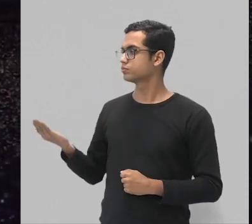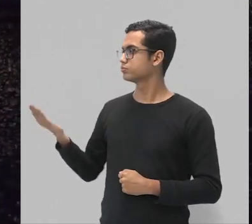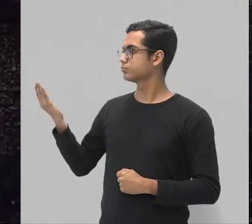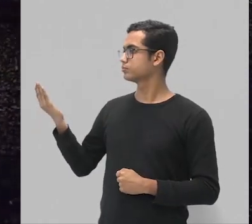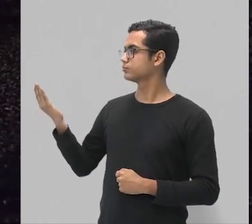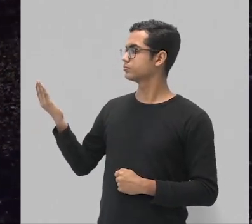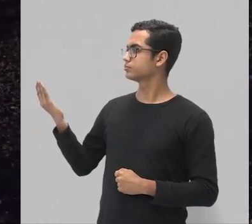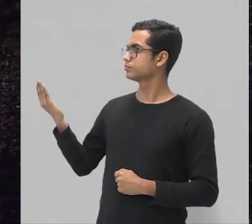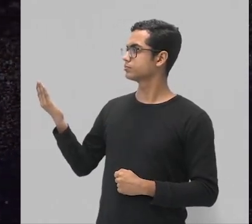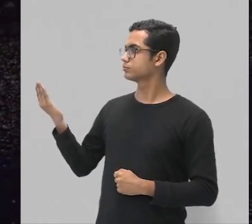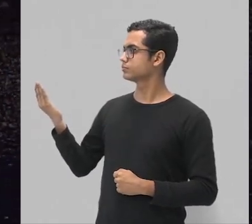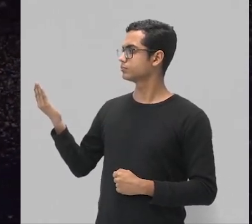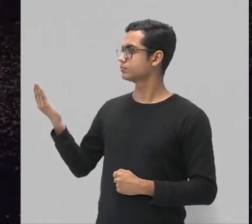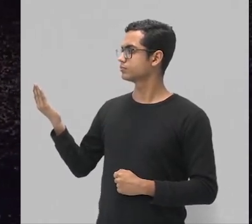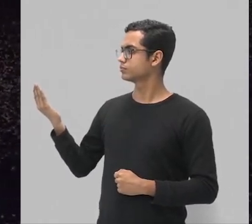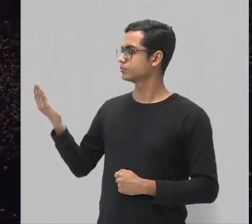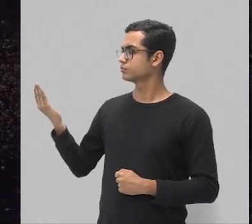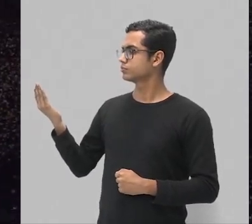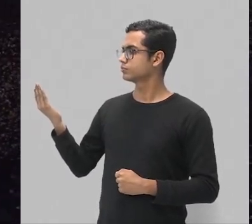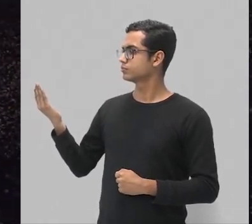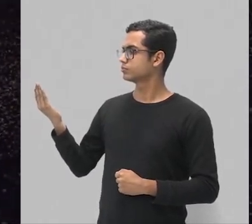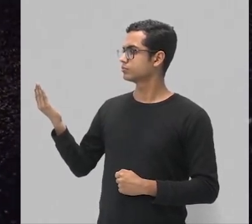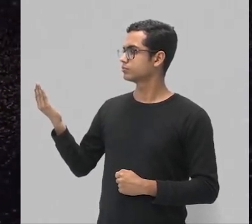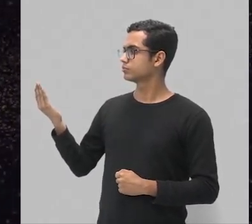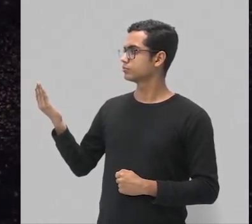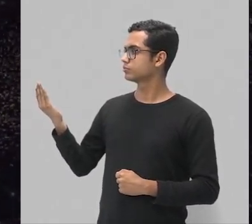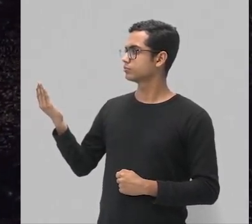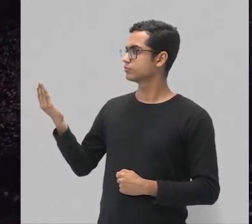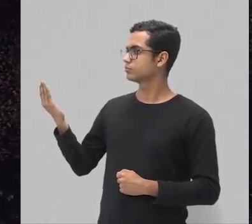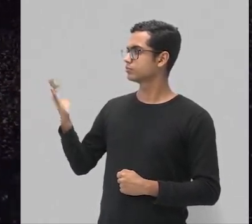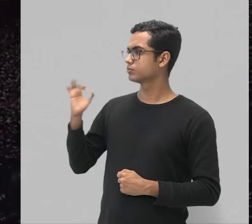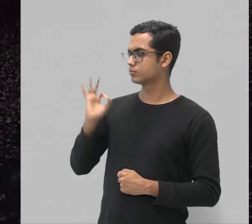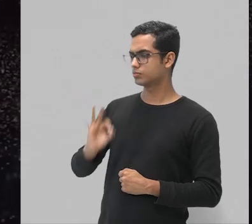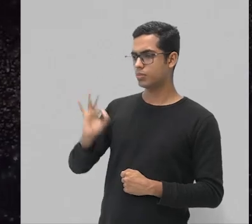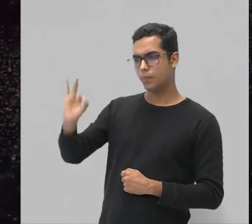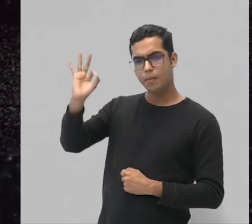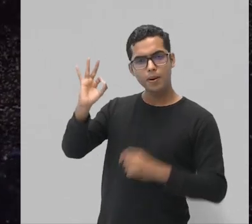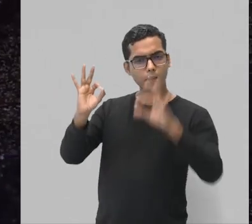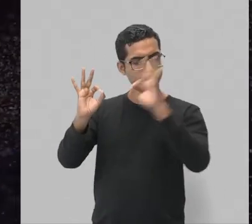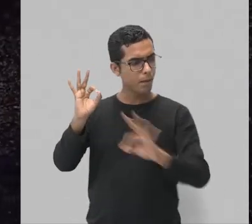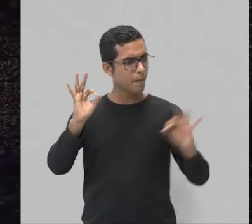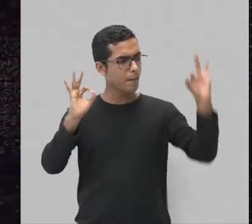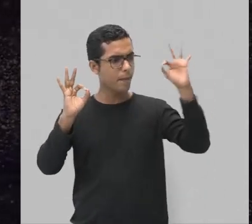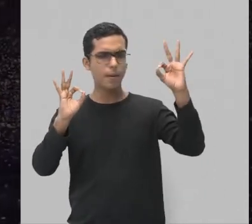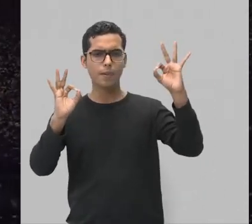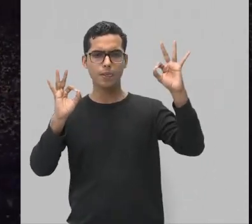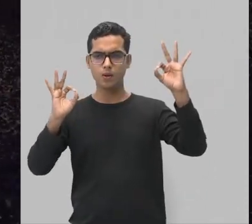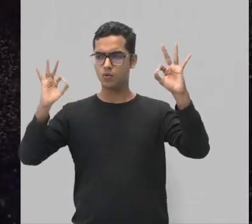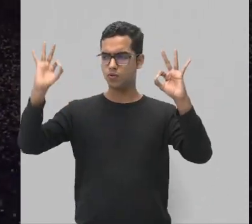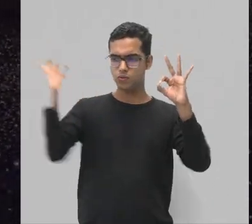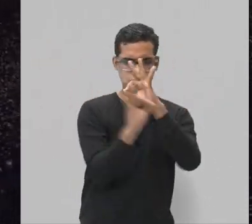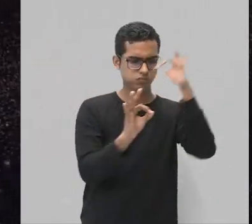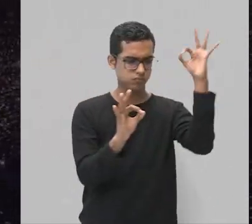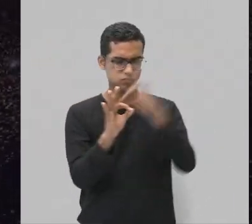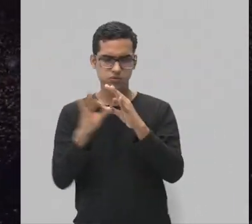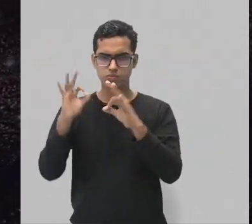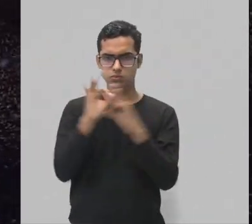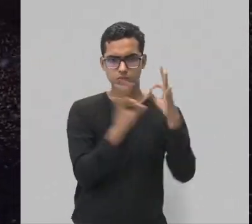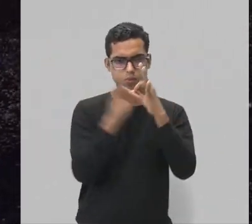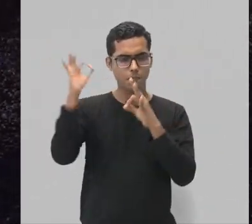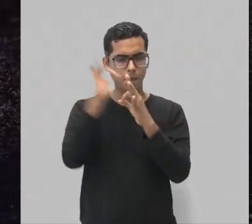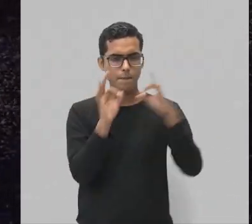você vê que as partículas menores vão se chocando com esses que estão aí, que a